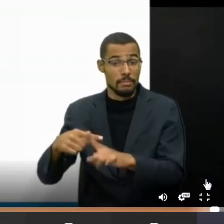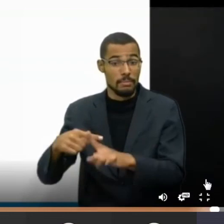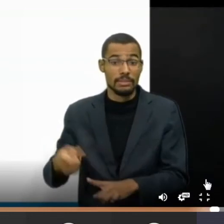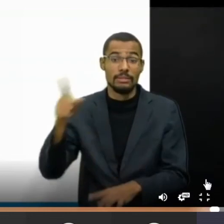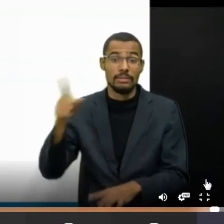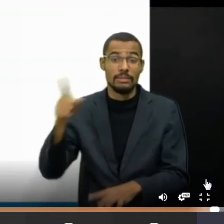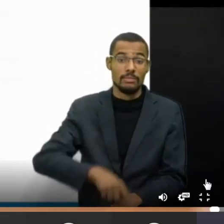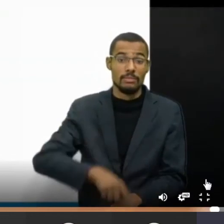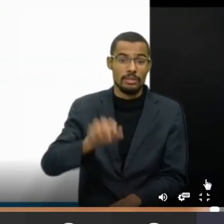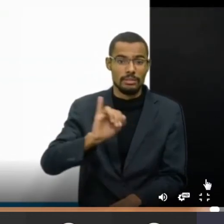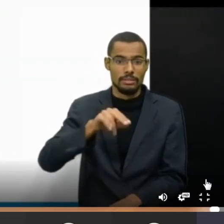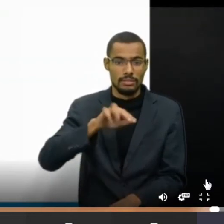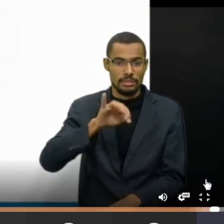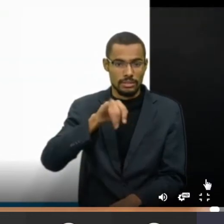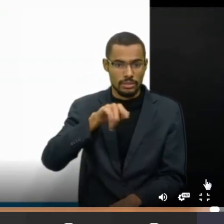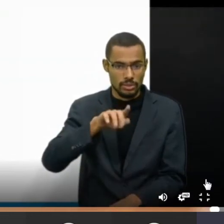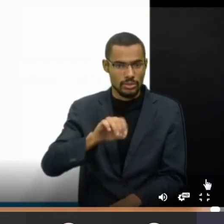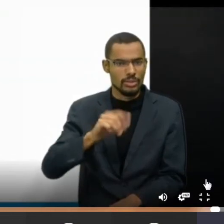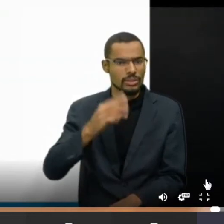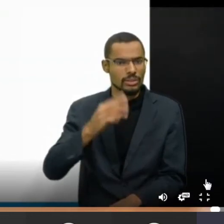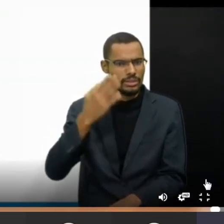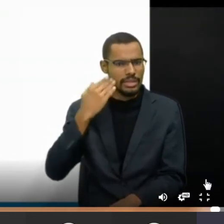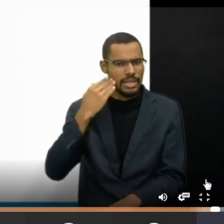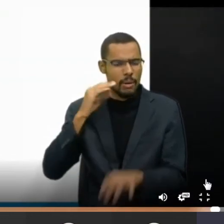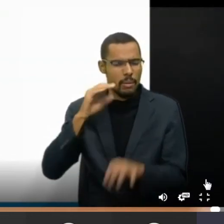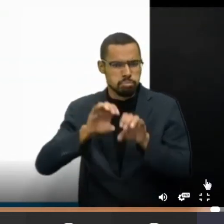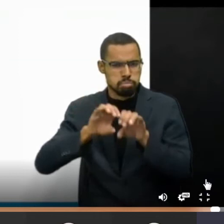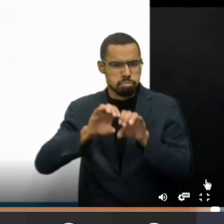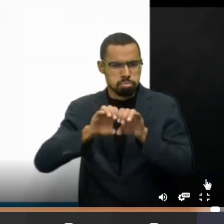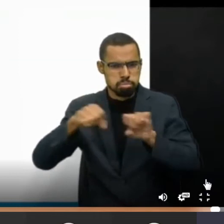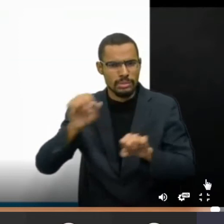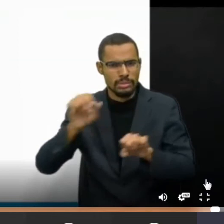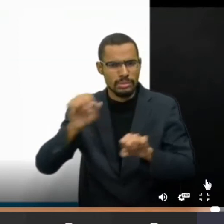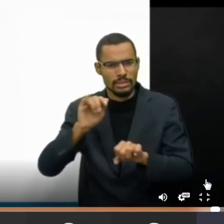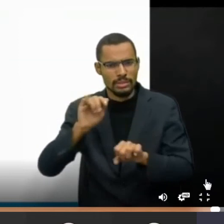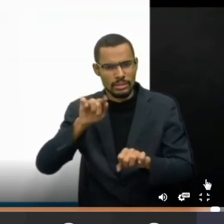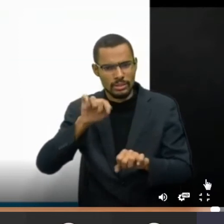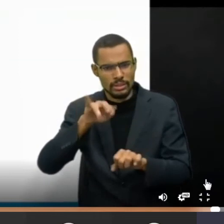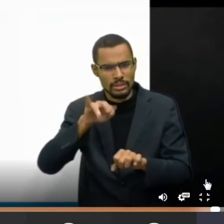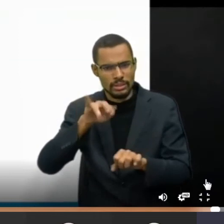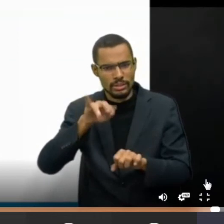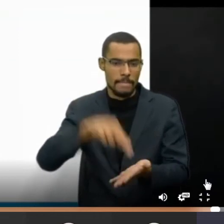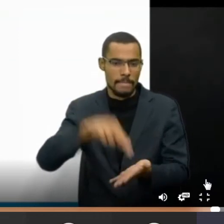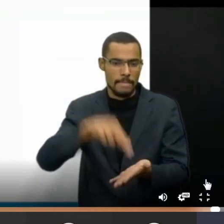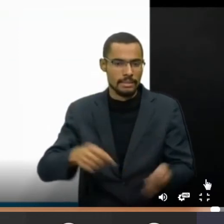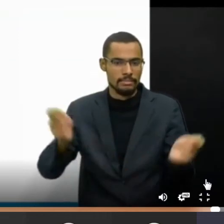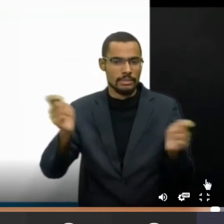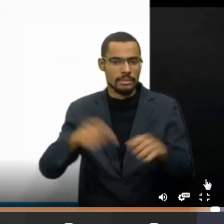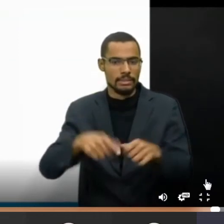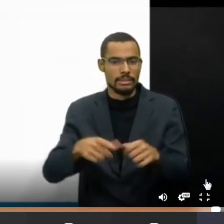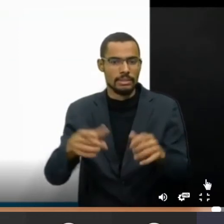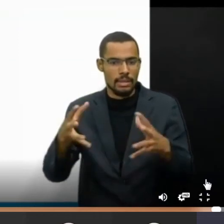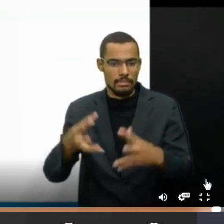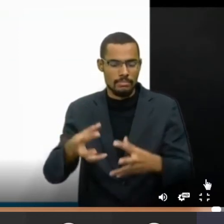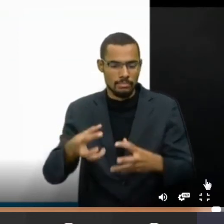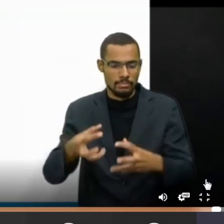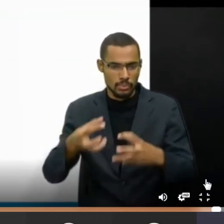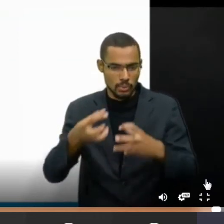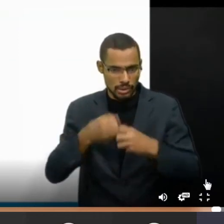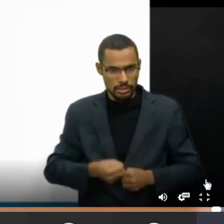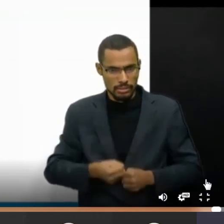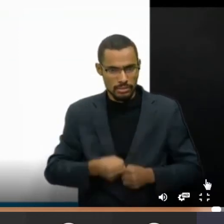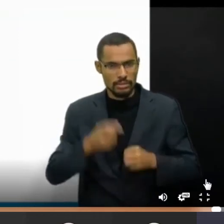não ser no intestino grosso, né, que nós temos aquelas bactérias que participam do processo, então, de